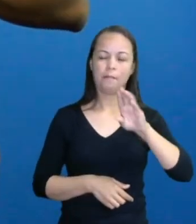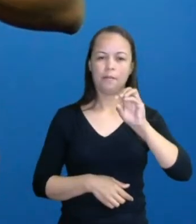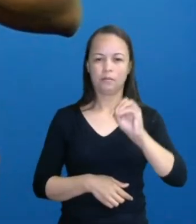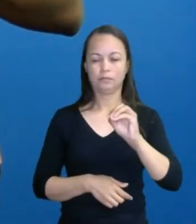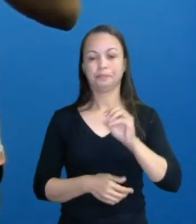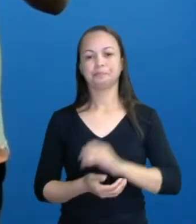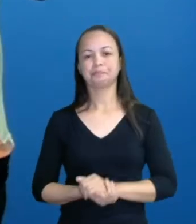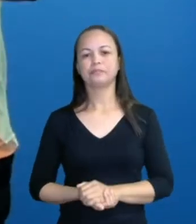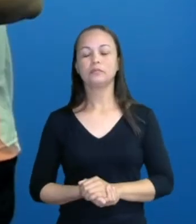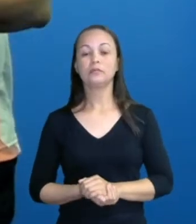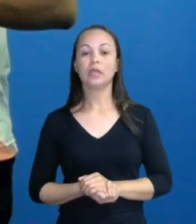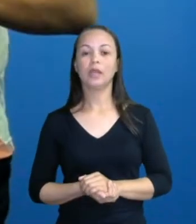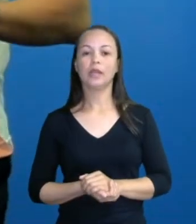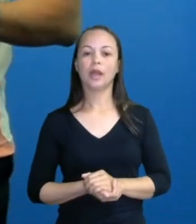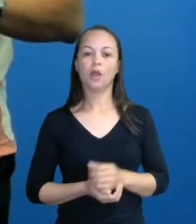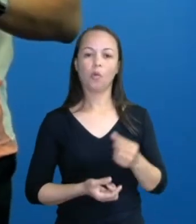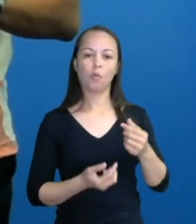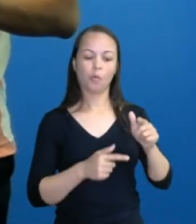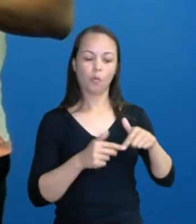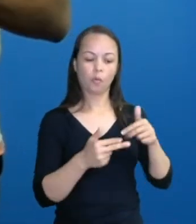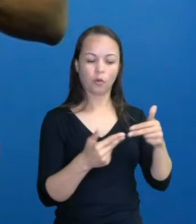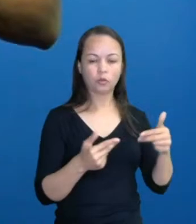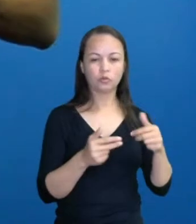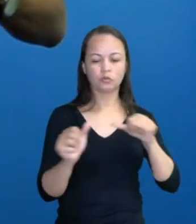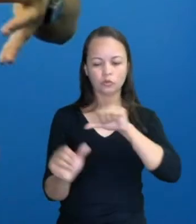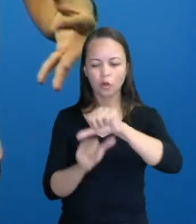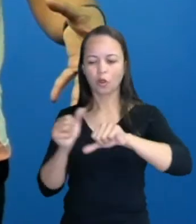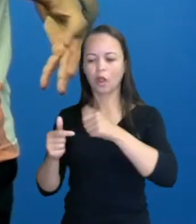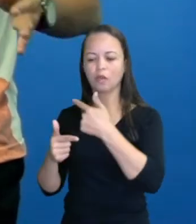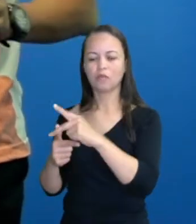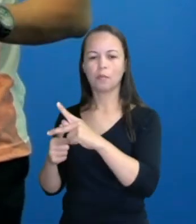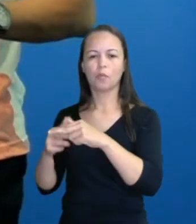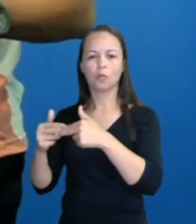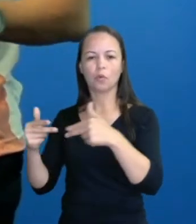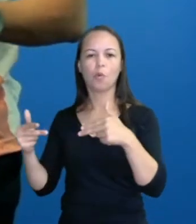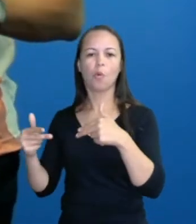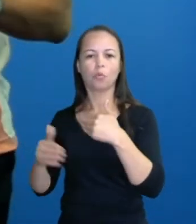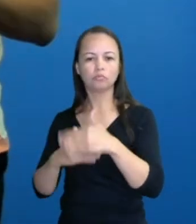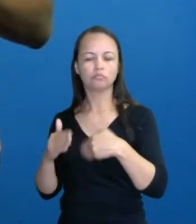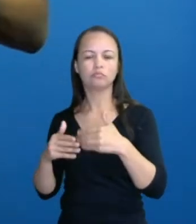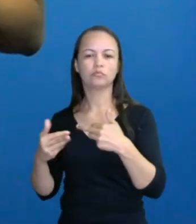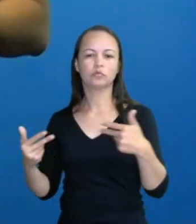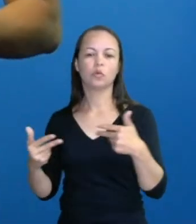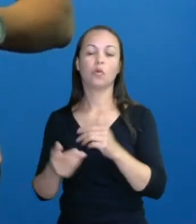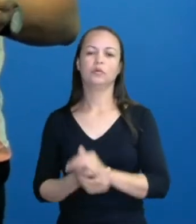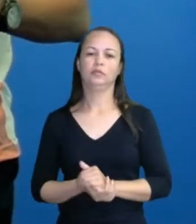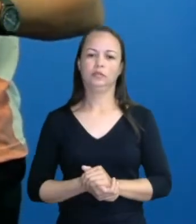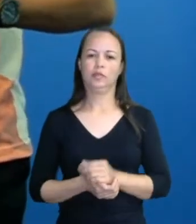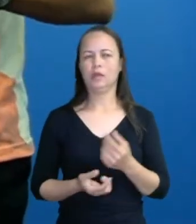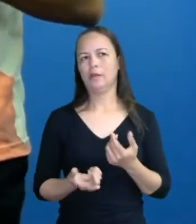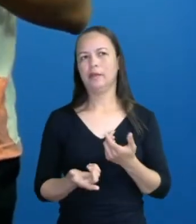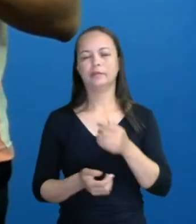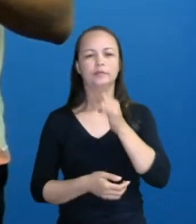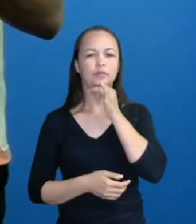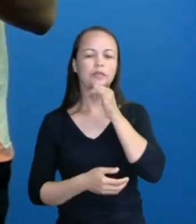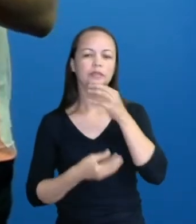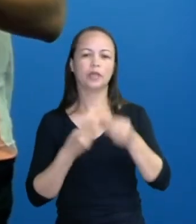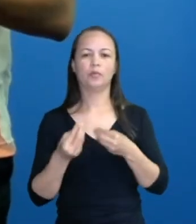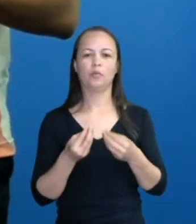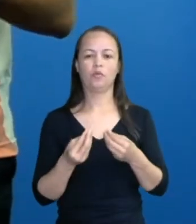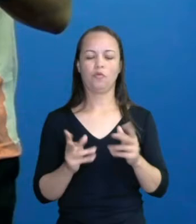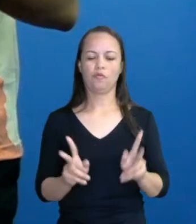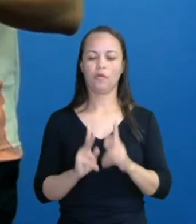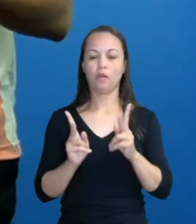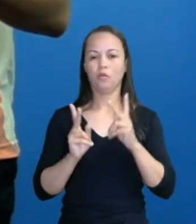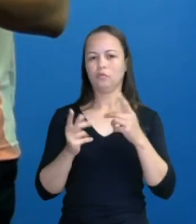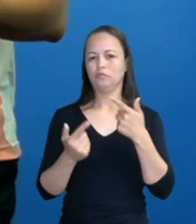Um produto pelo outro. Geralmente, às vezes, o milho era servido como moeda de troca. Tipo, o valor não